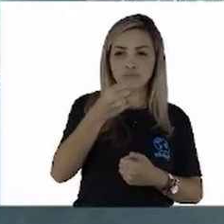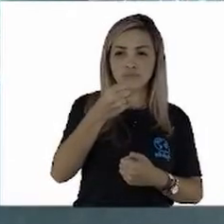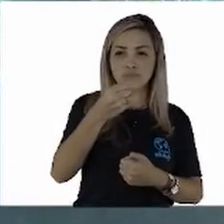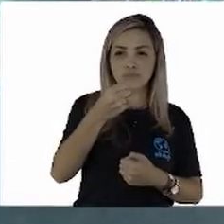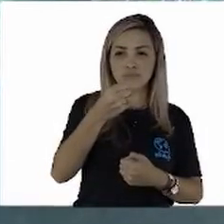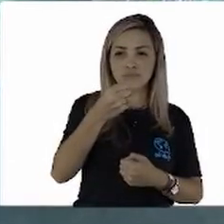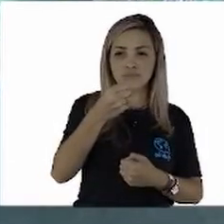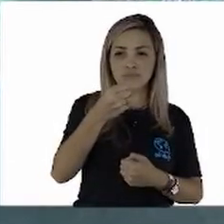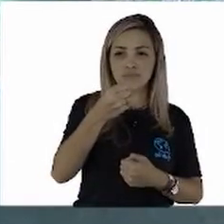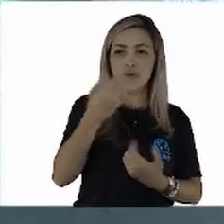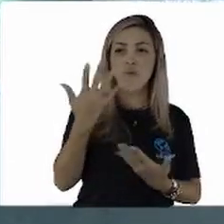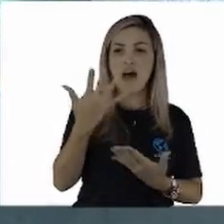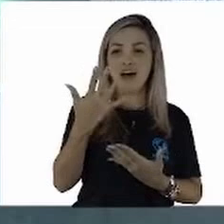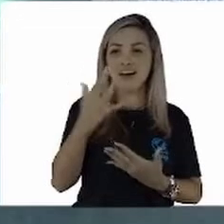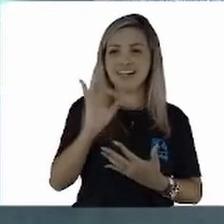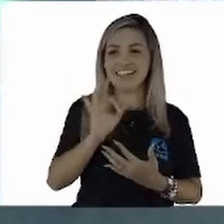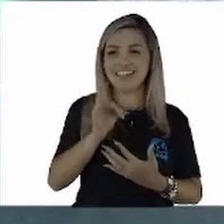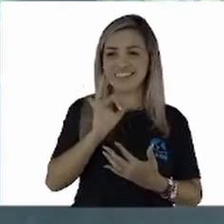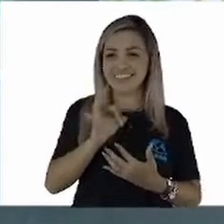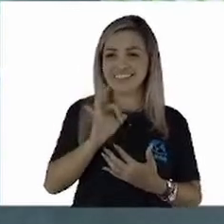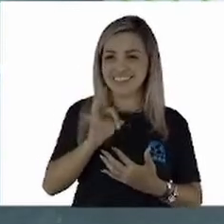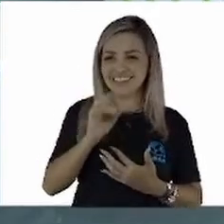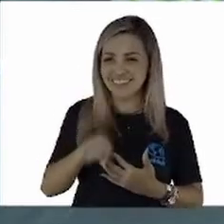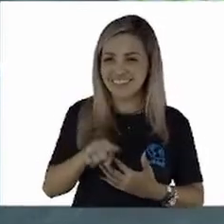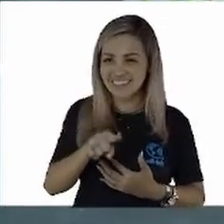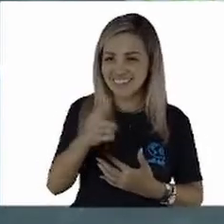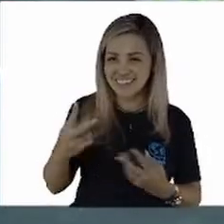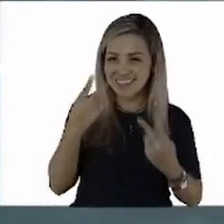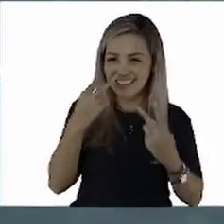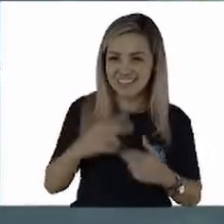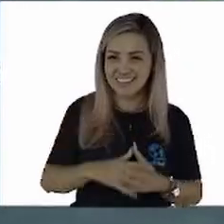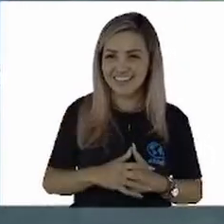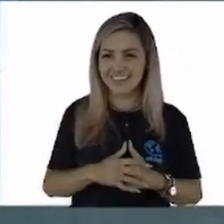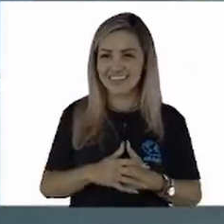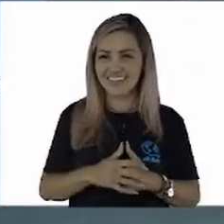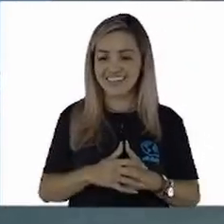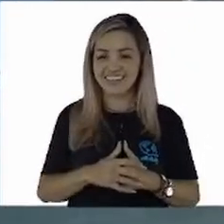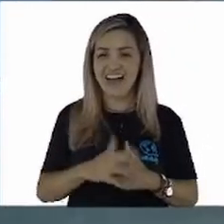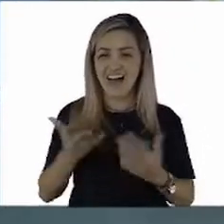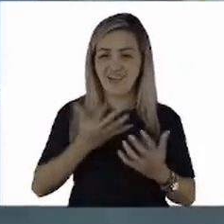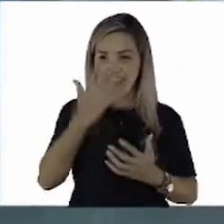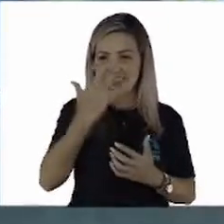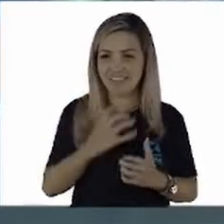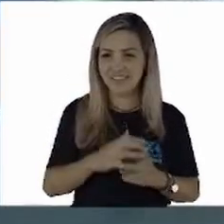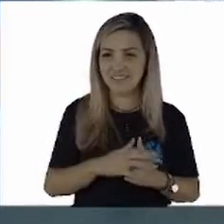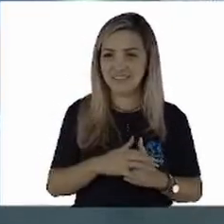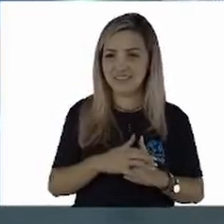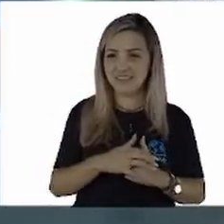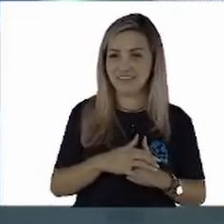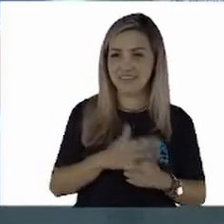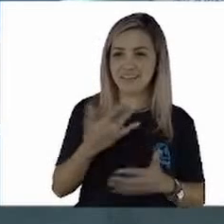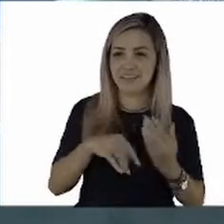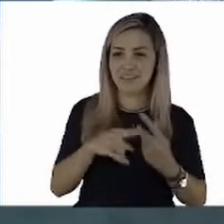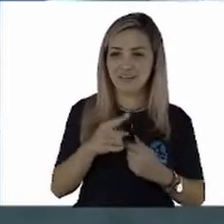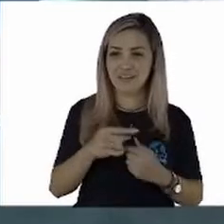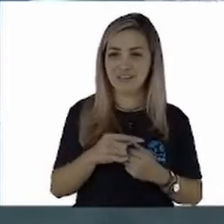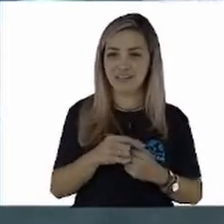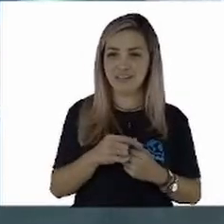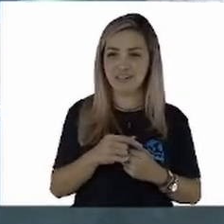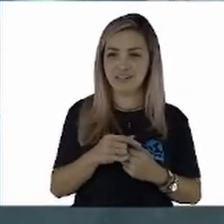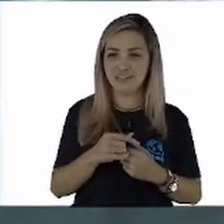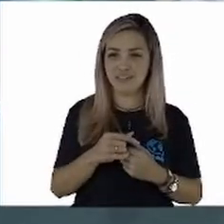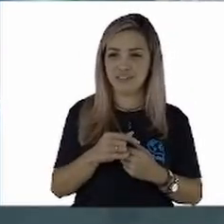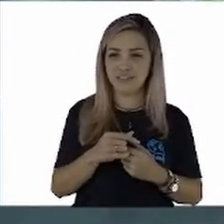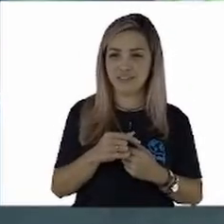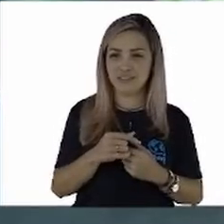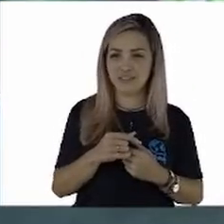Onde tá? É isso, Vitor Hugo. É isso, atento. Vamos lá. Tava aqui mesmo, mas agora sério. Em cima ou embaixo? Vai, Vitor Hugo. Um, dois, três. Em